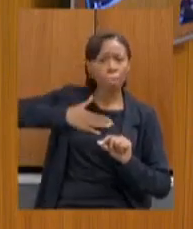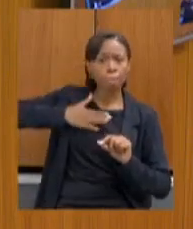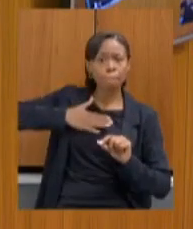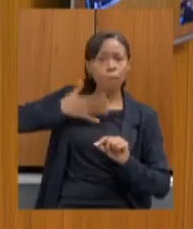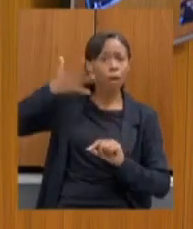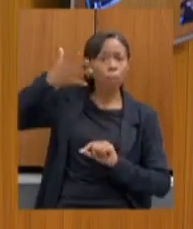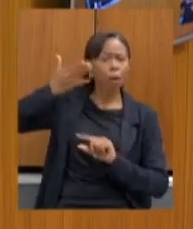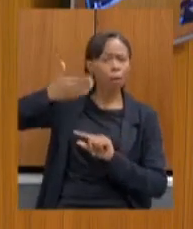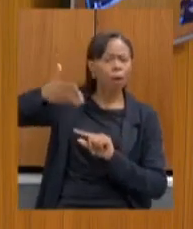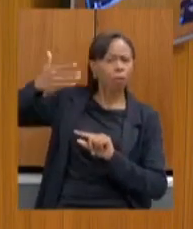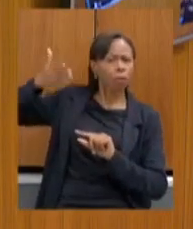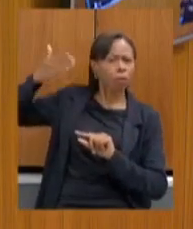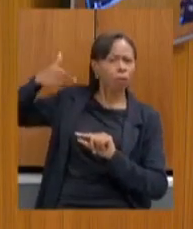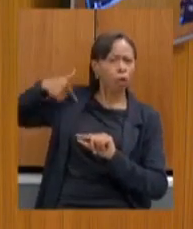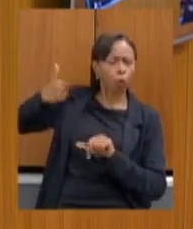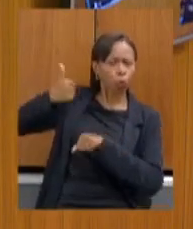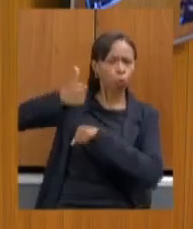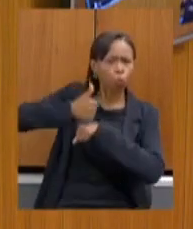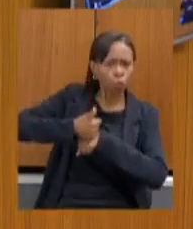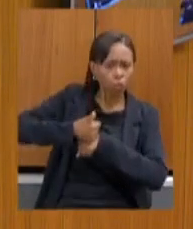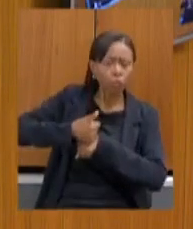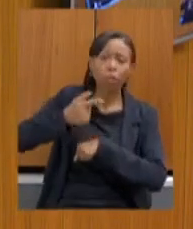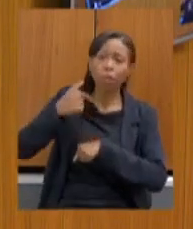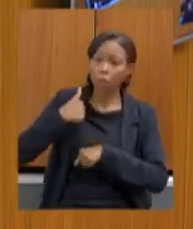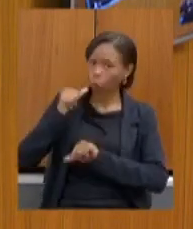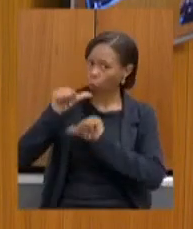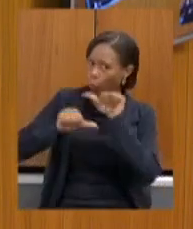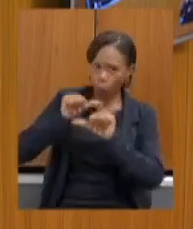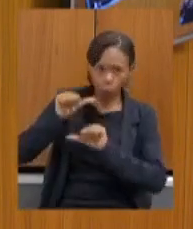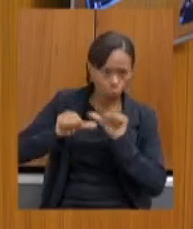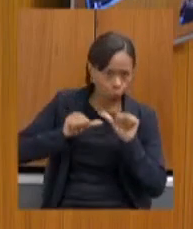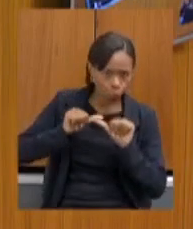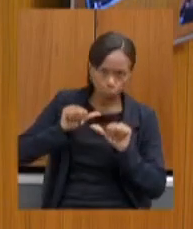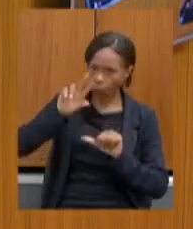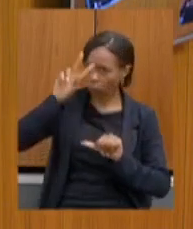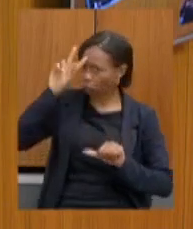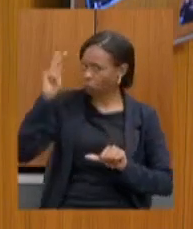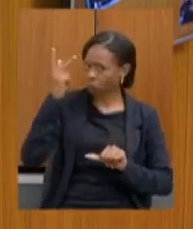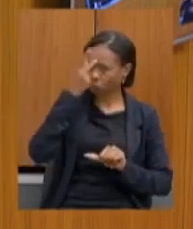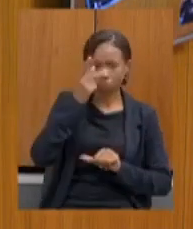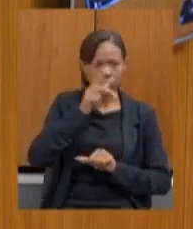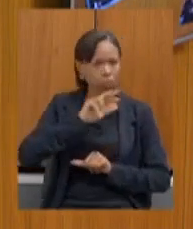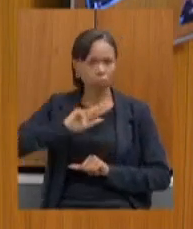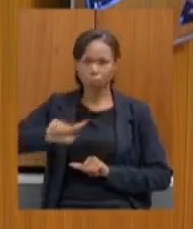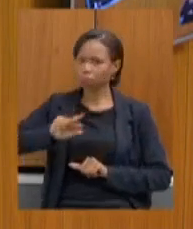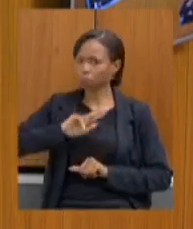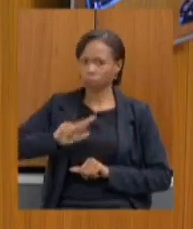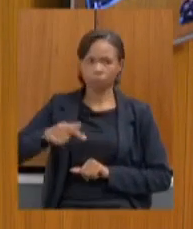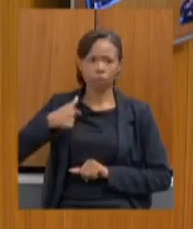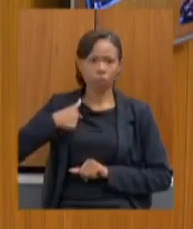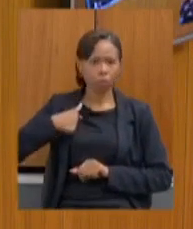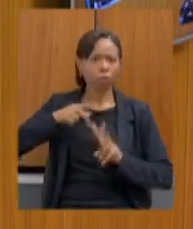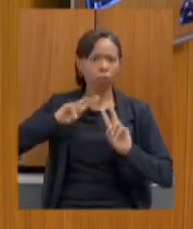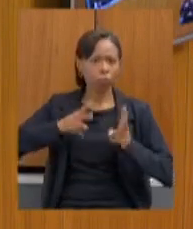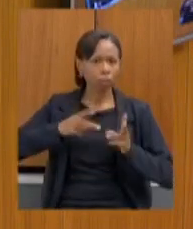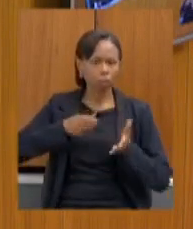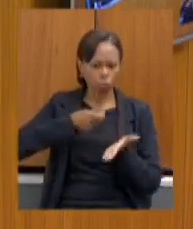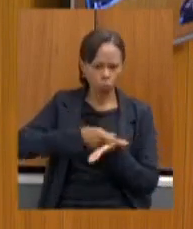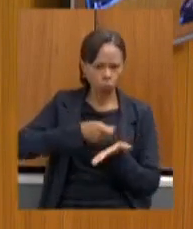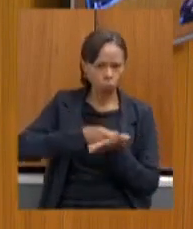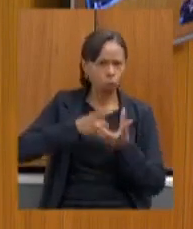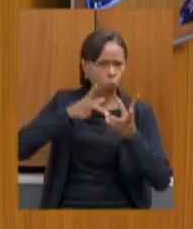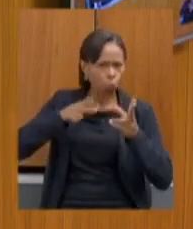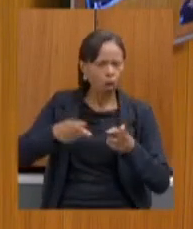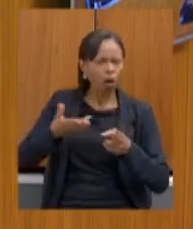um parlamentar, vão ver que eu não mudo de governo e mudo de discurso. As mesmas cobranças que eu faço hoje, eu fiz há seis anos